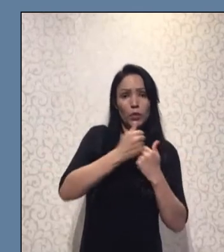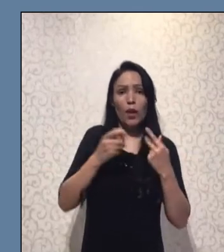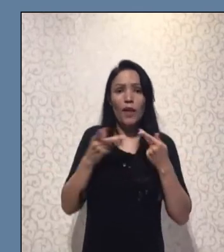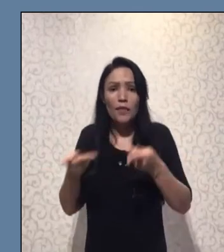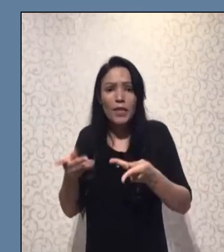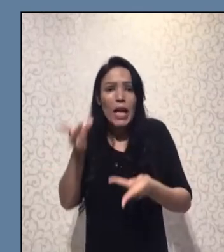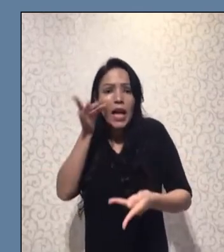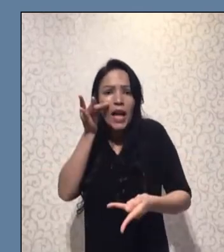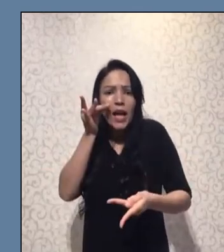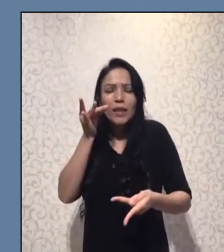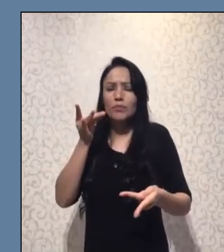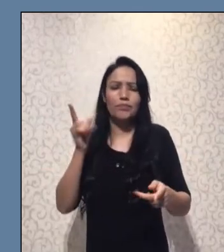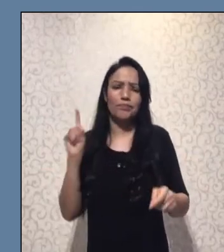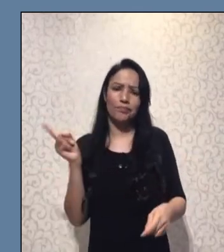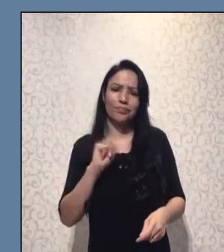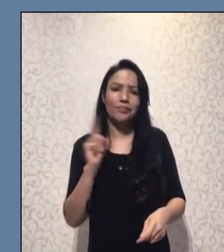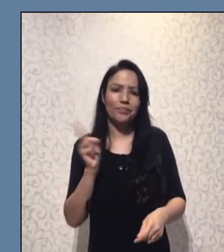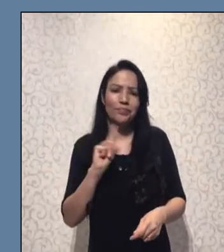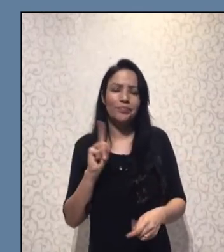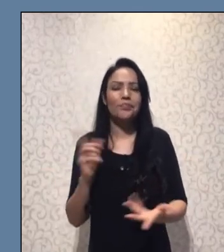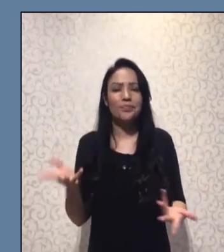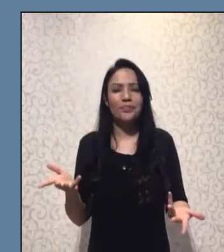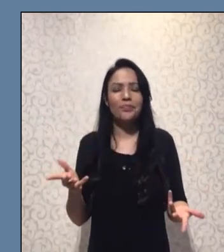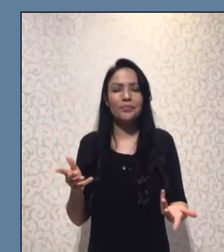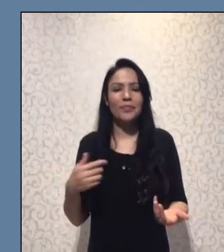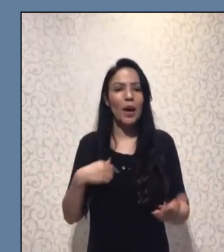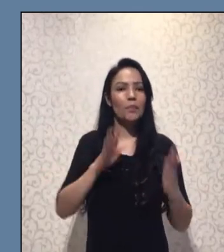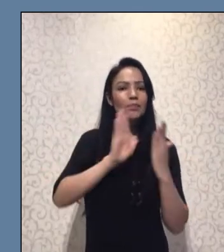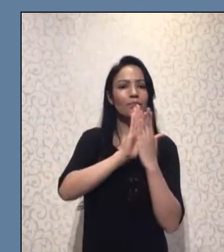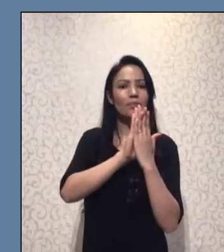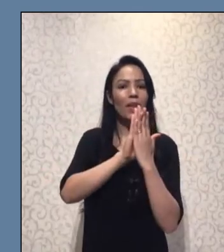isso, elas não substituem a experiência,